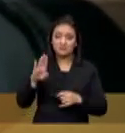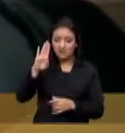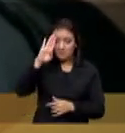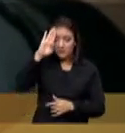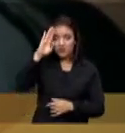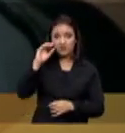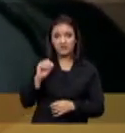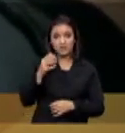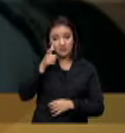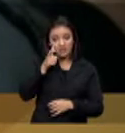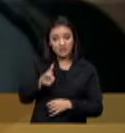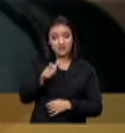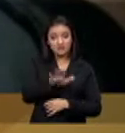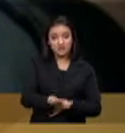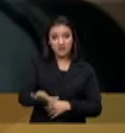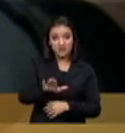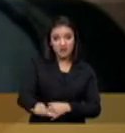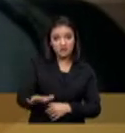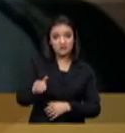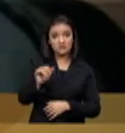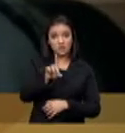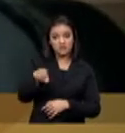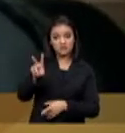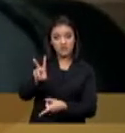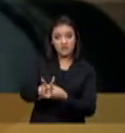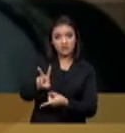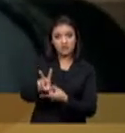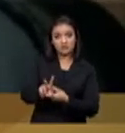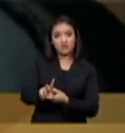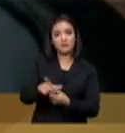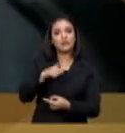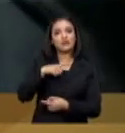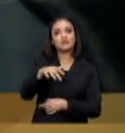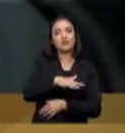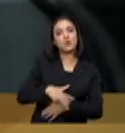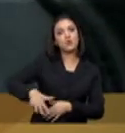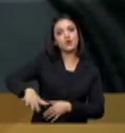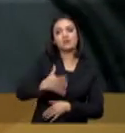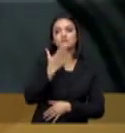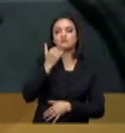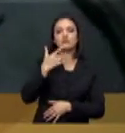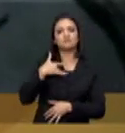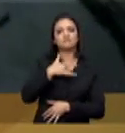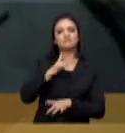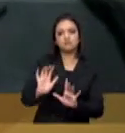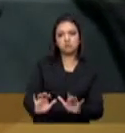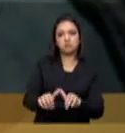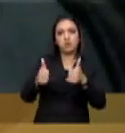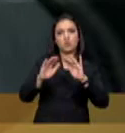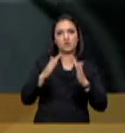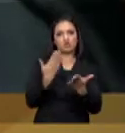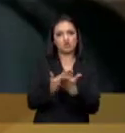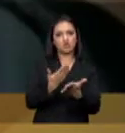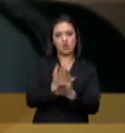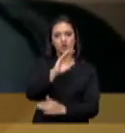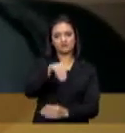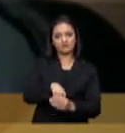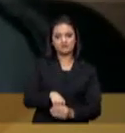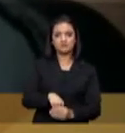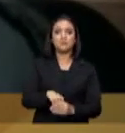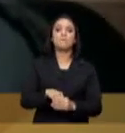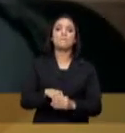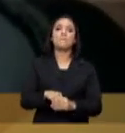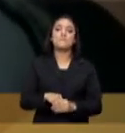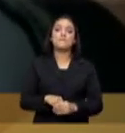crianças e dos adolescentes para garantir um ambiente alimentar saudável nas escolas, o que